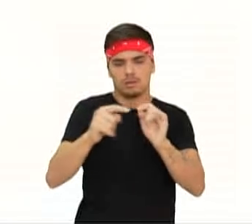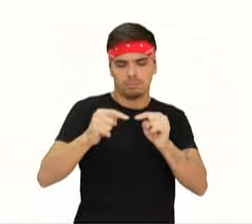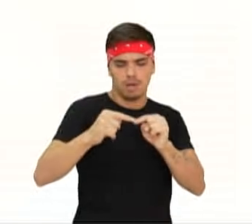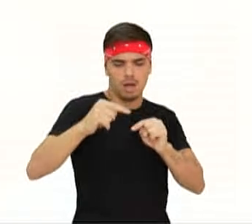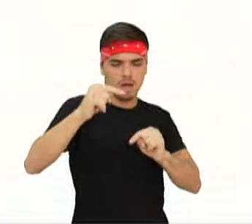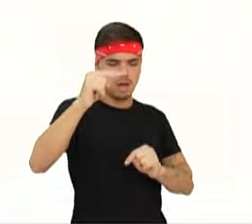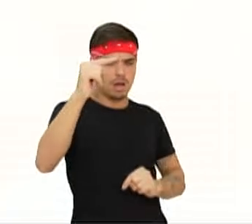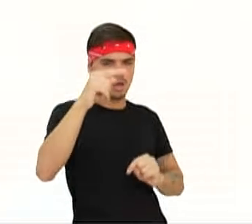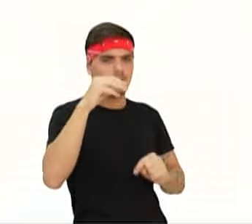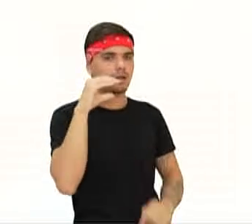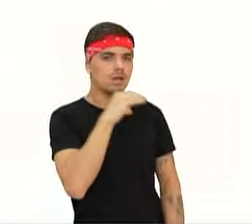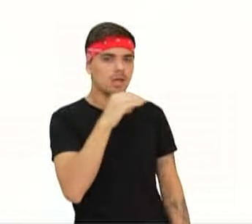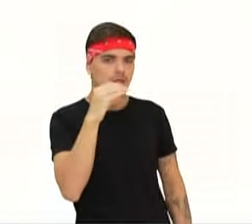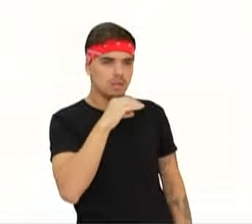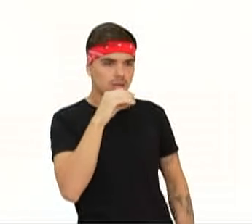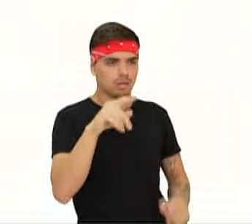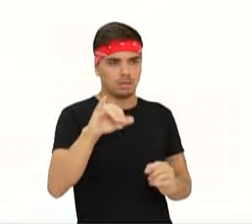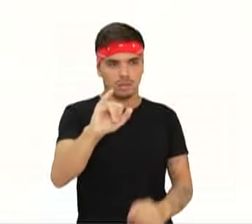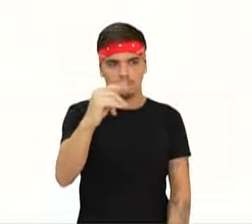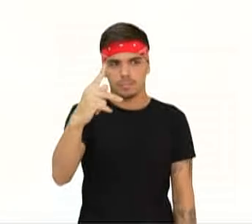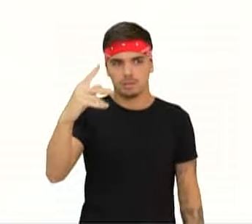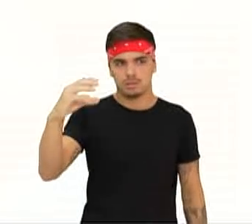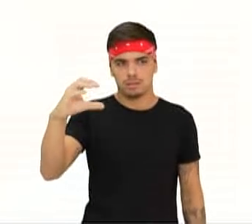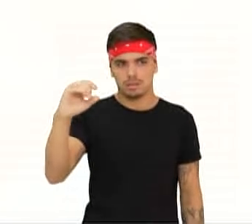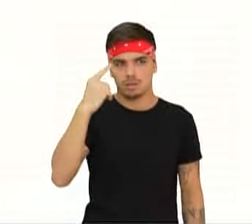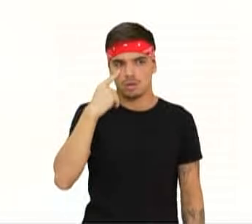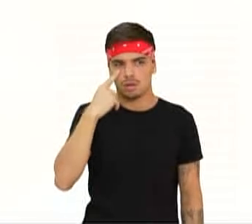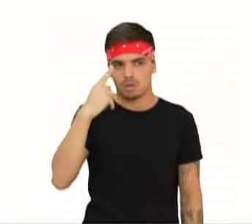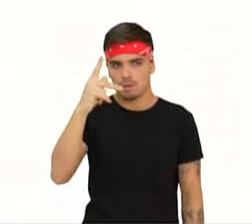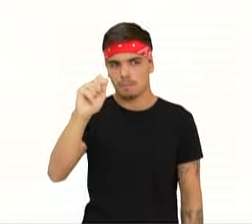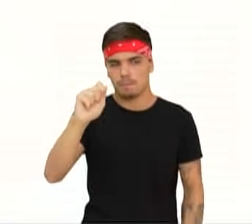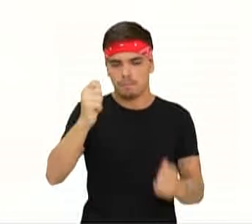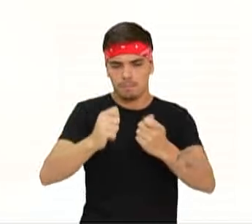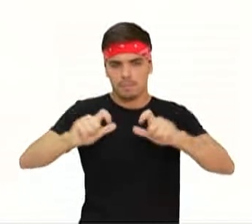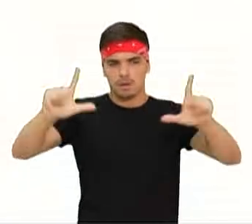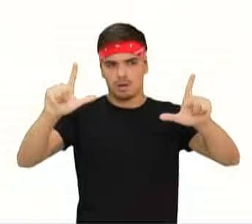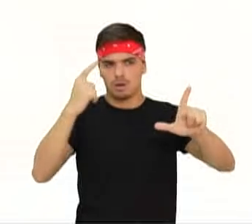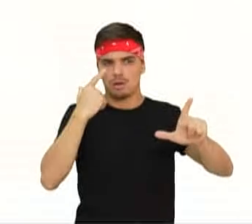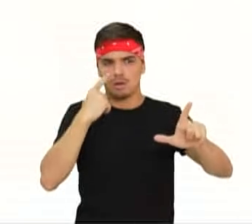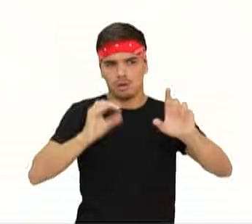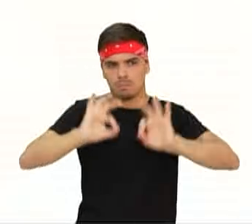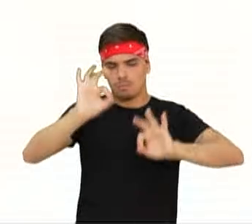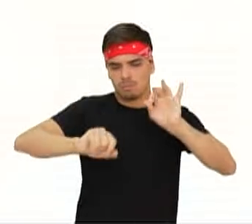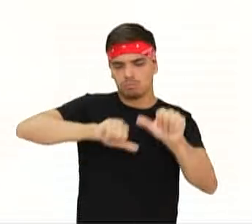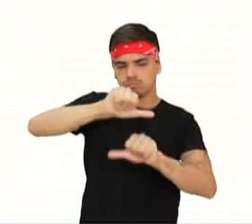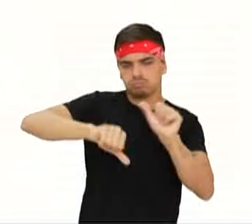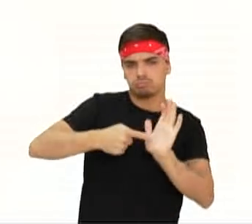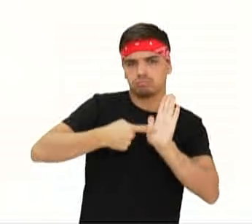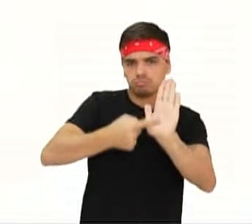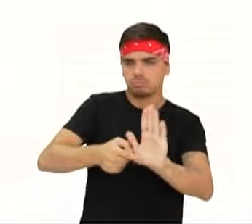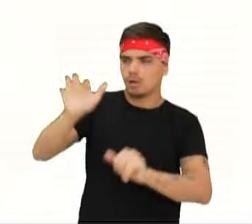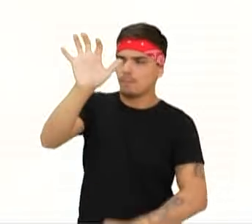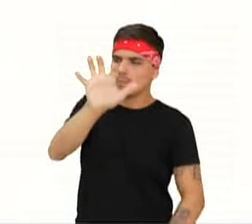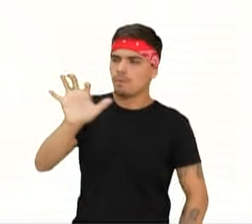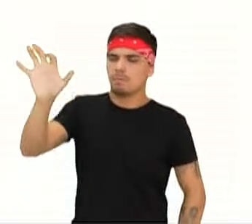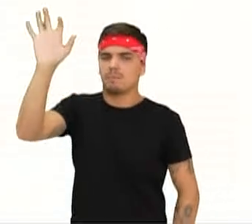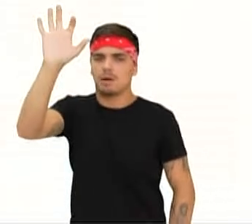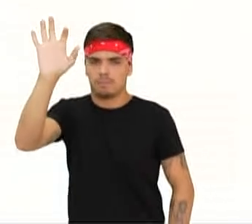da temperatura do IPCC, Painel Intergovernamental de Mudanças Climáticas,